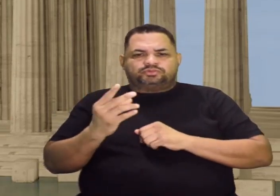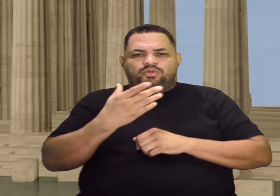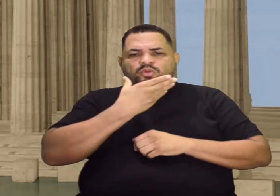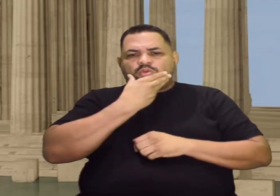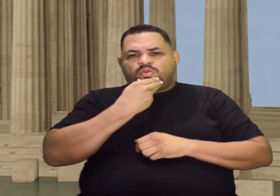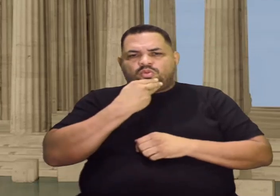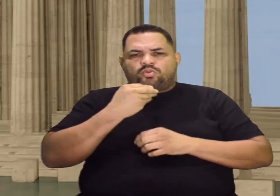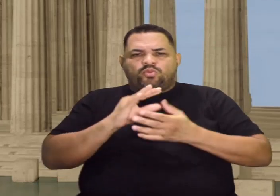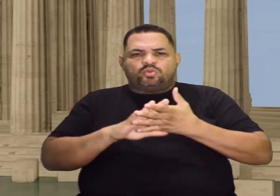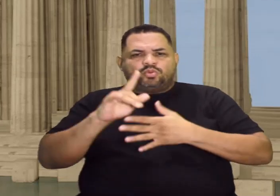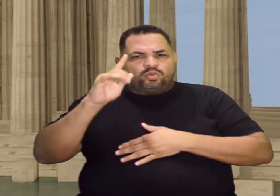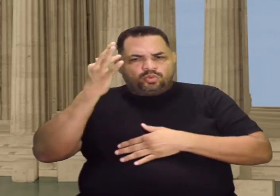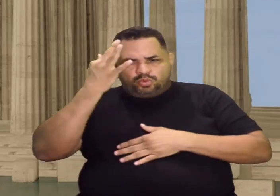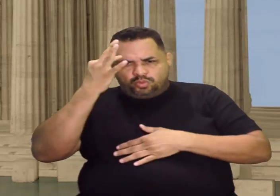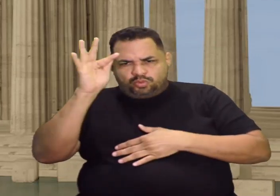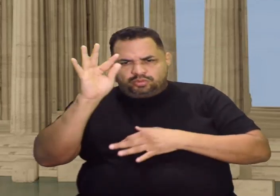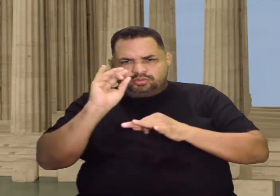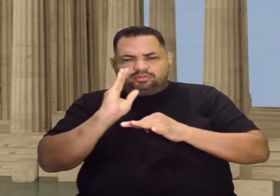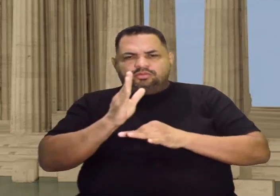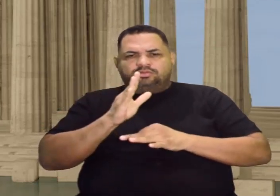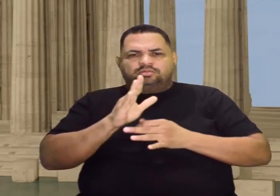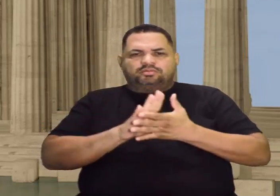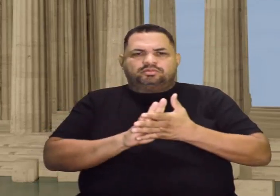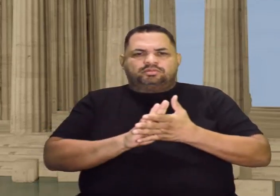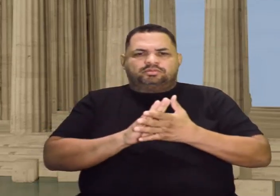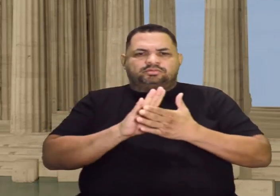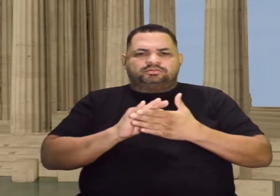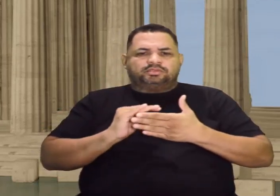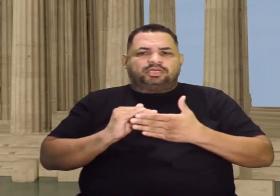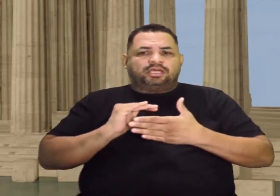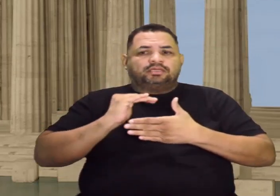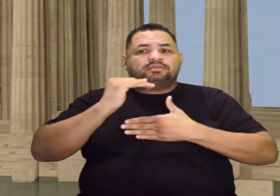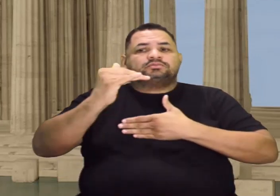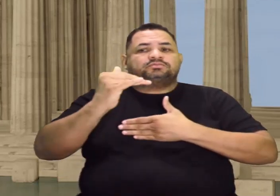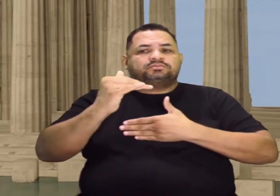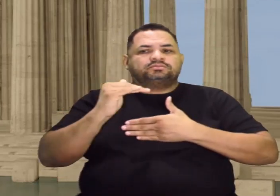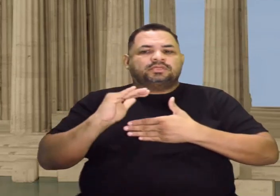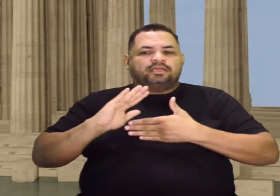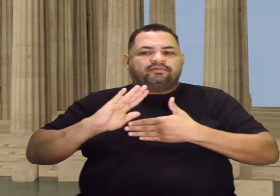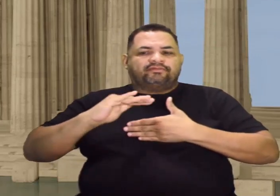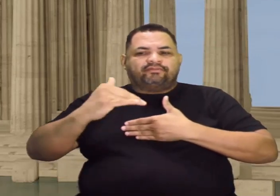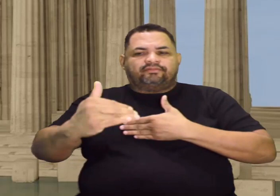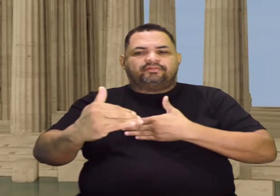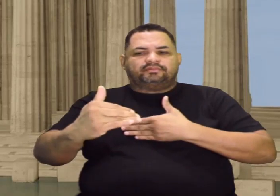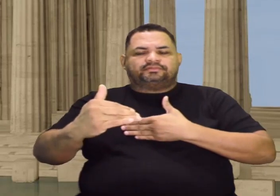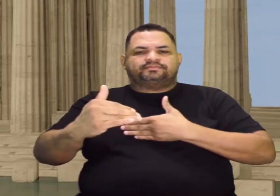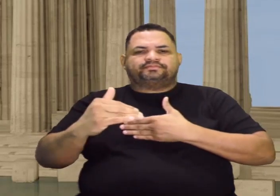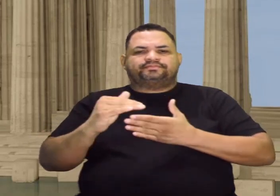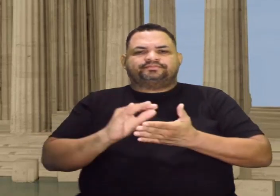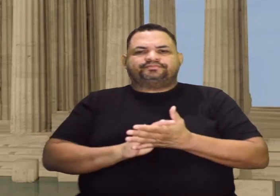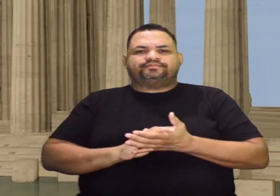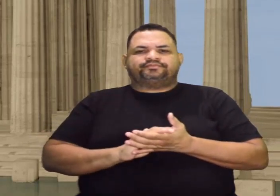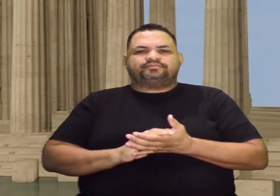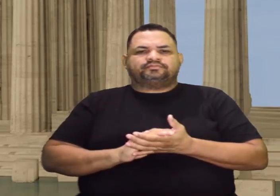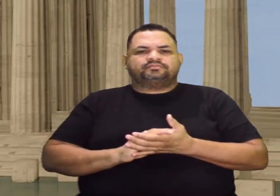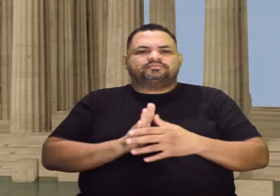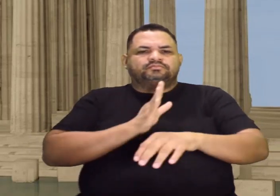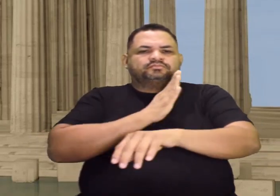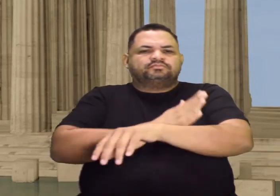eles estavam nesse trâmite já, com os pés lá na frente, né? Ou seja, estão na Idade Média, mas eles